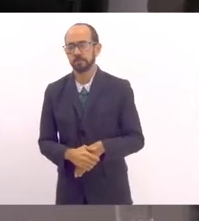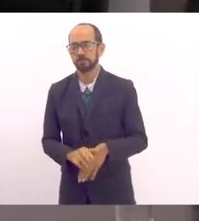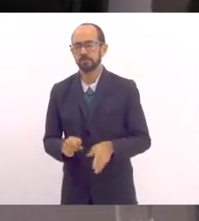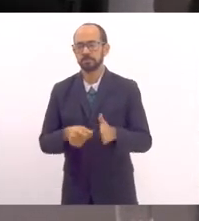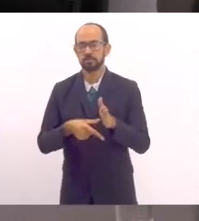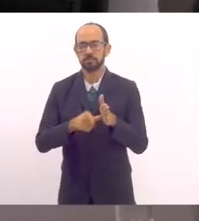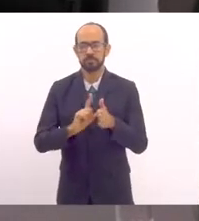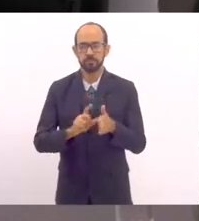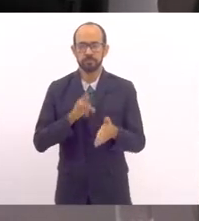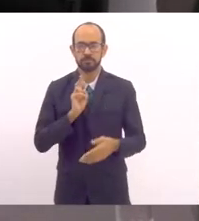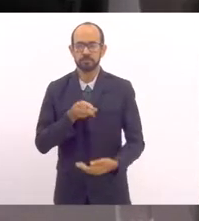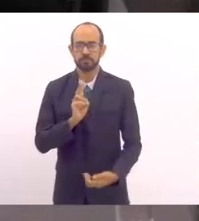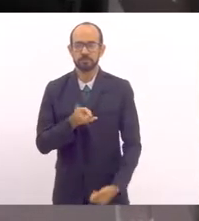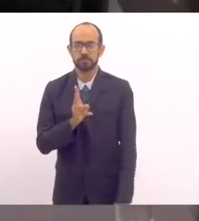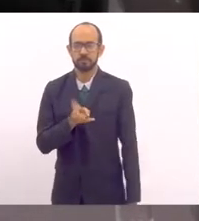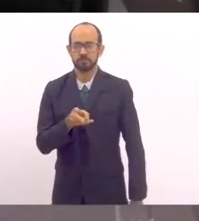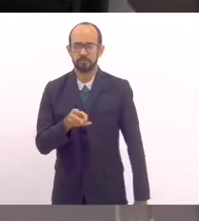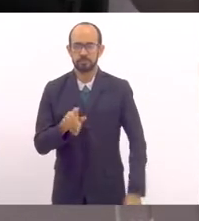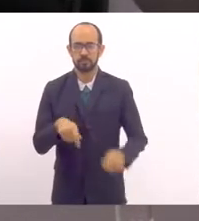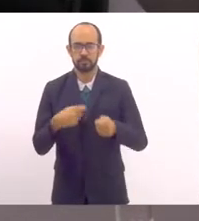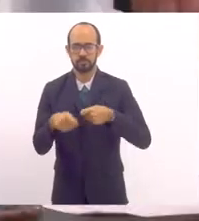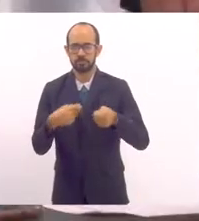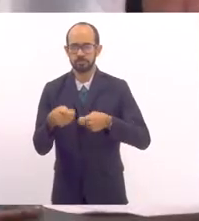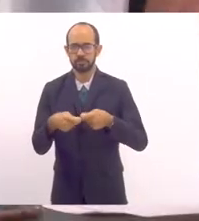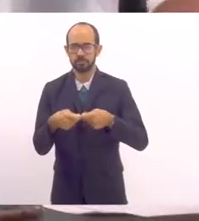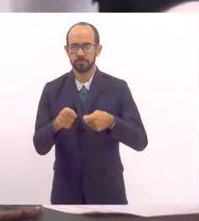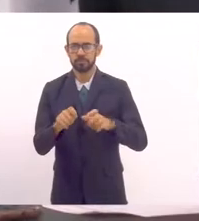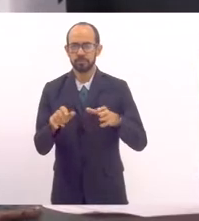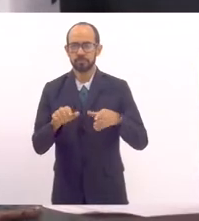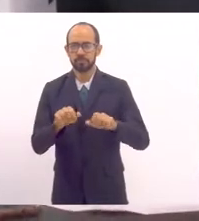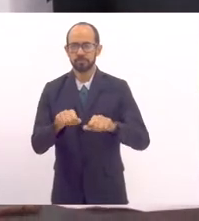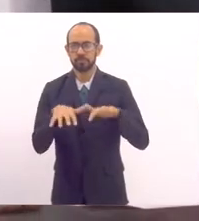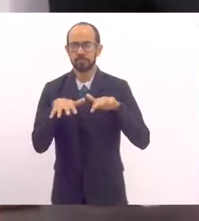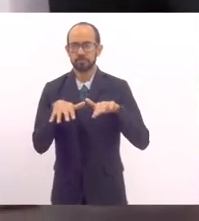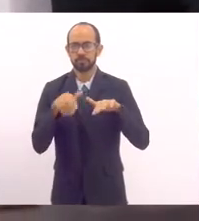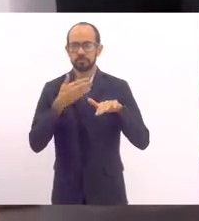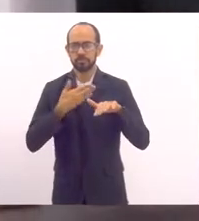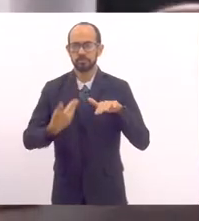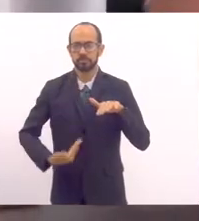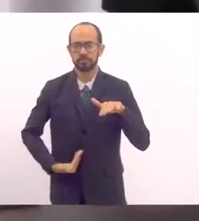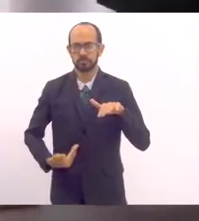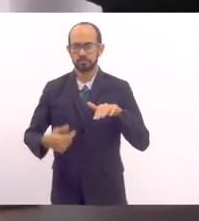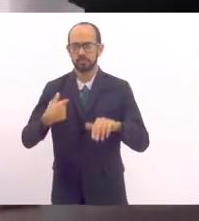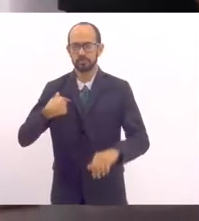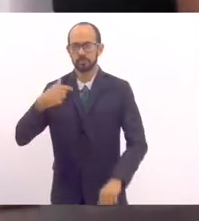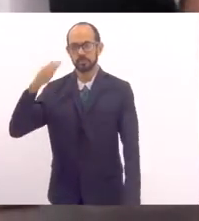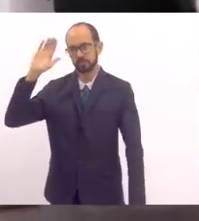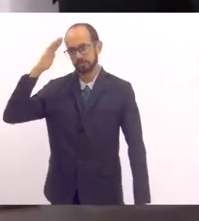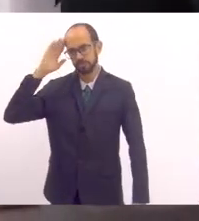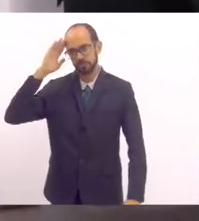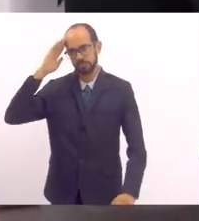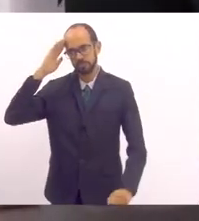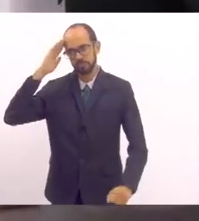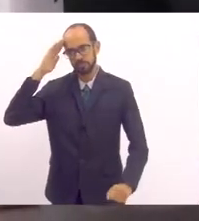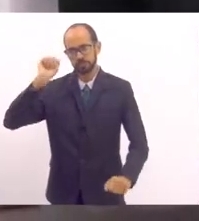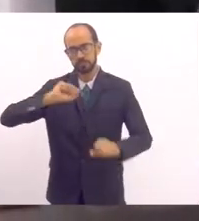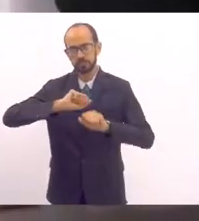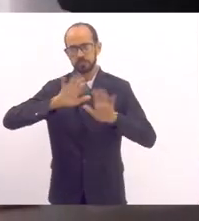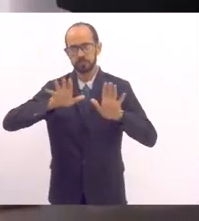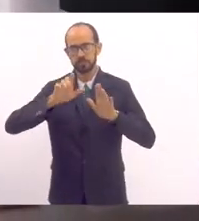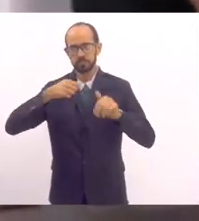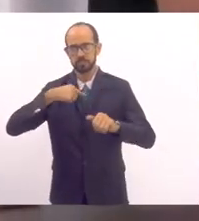Antes de continuar com a condução da audiência pública, eu entendo perfeitamente, como presidente da Comissão de